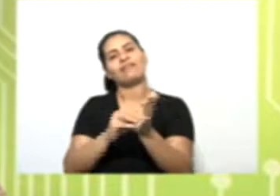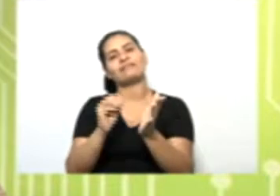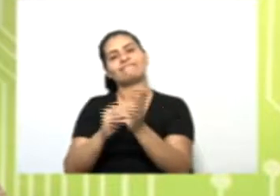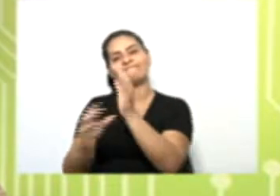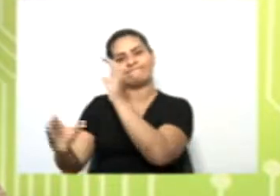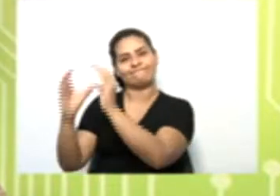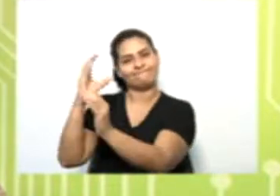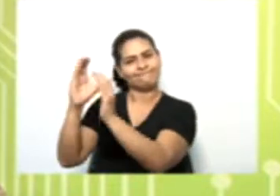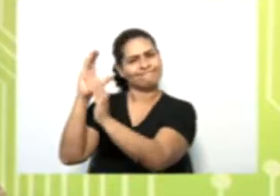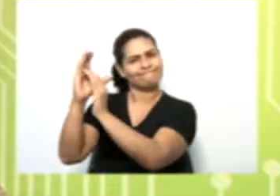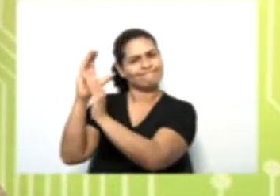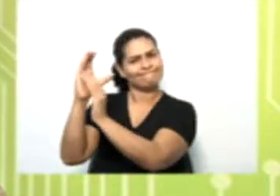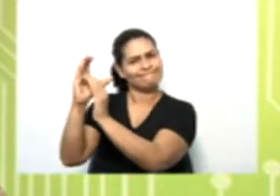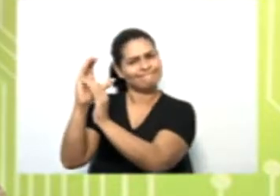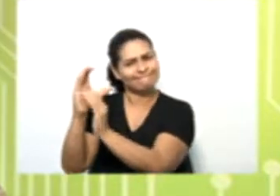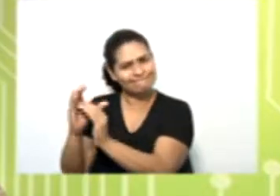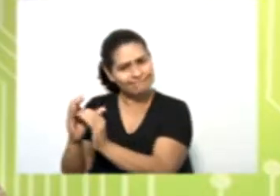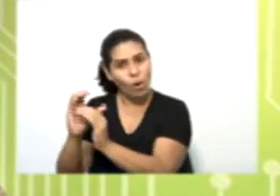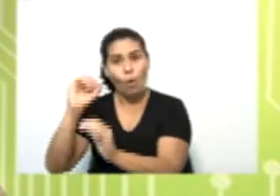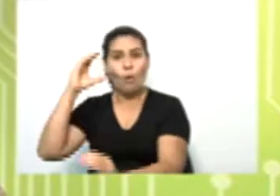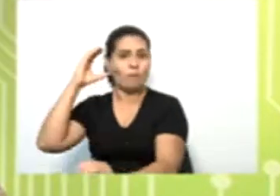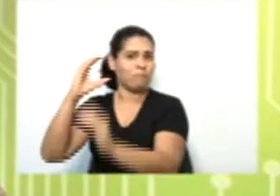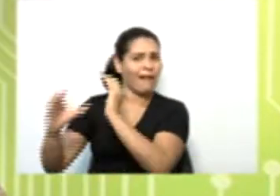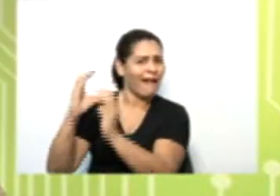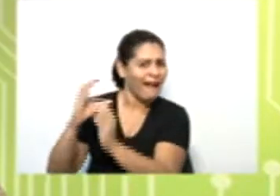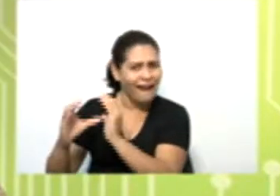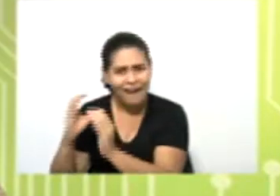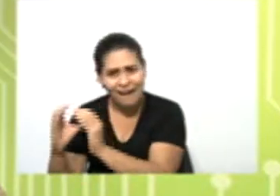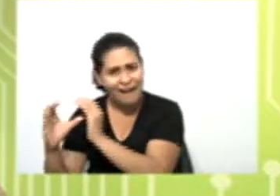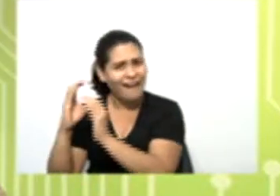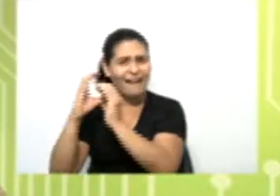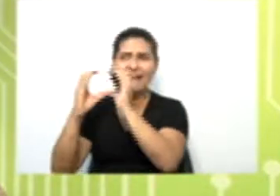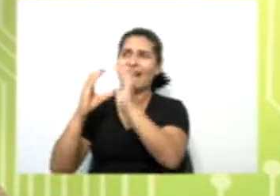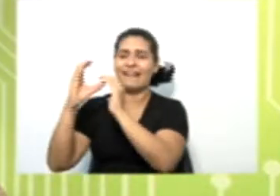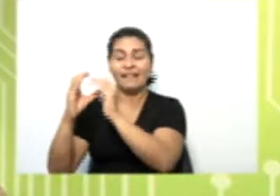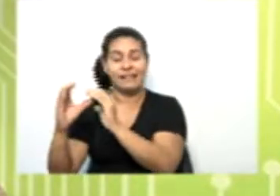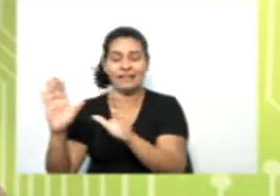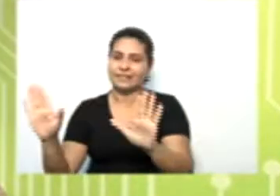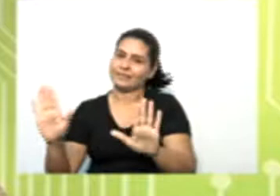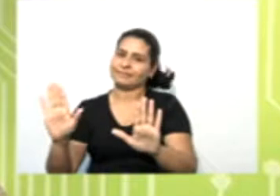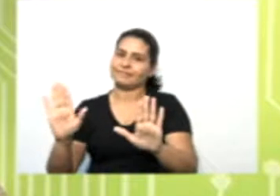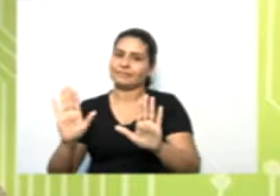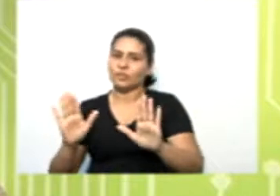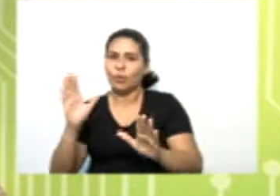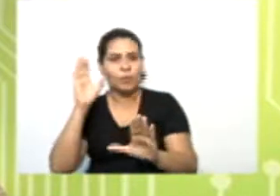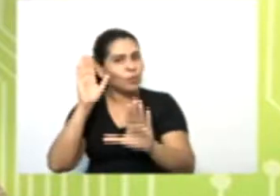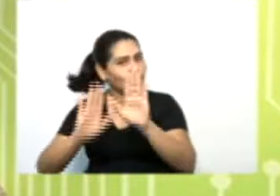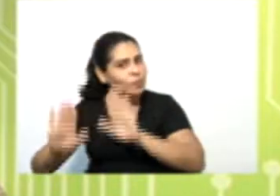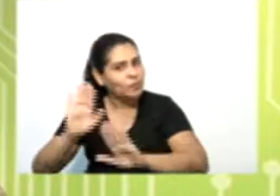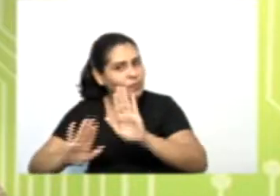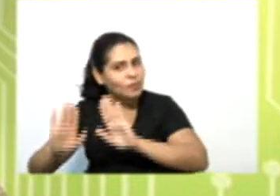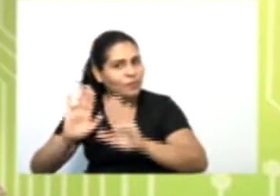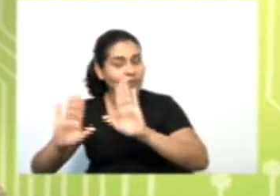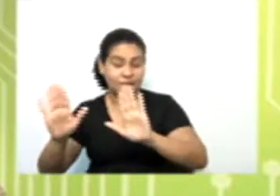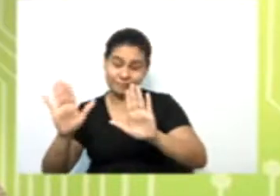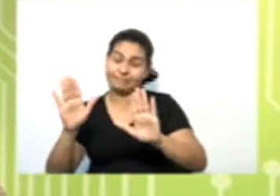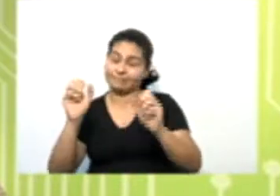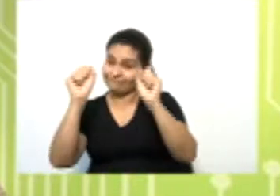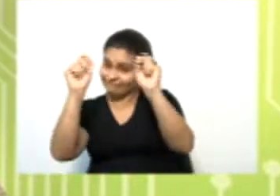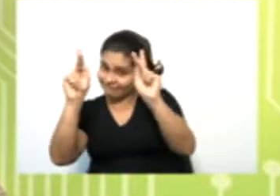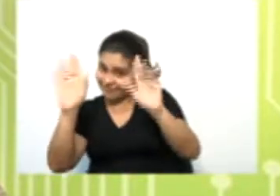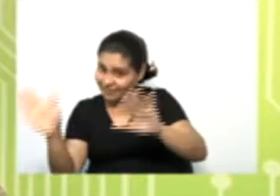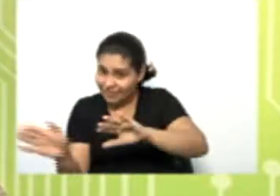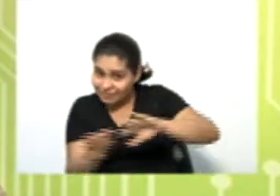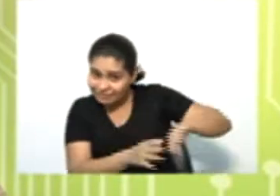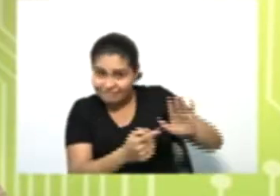de comunicação. Ou pela comunicação em exagero, falar mais do que devia ter falado. Muito cuidado com isso daí, tá certo? Vamos lá,